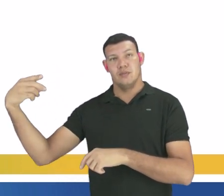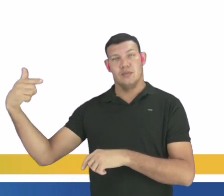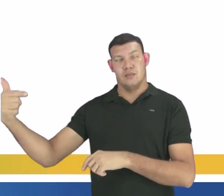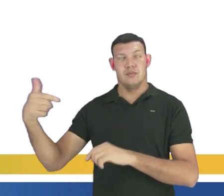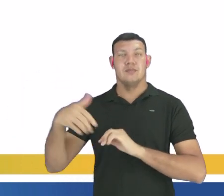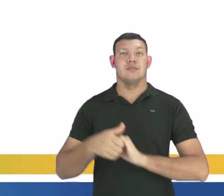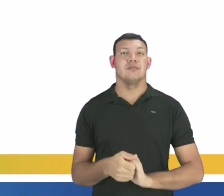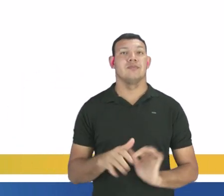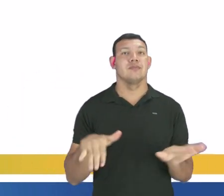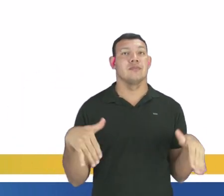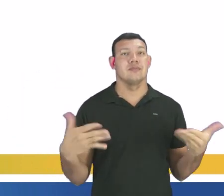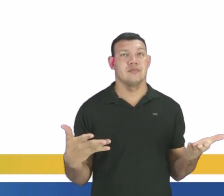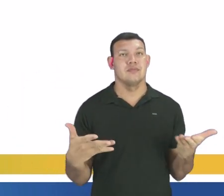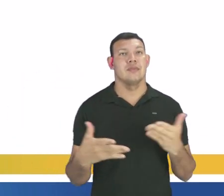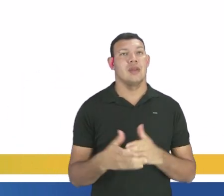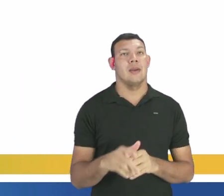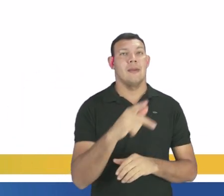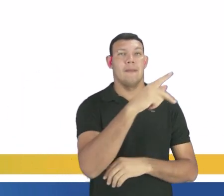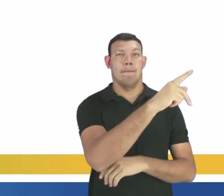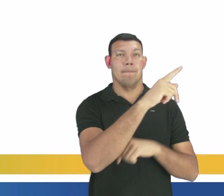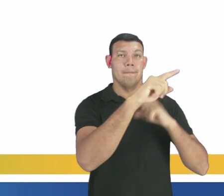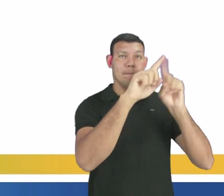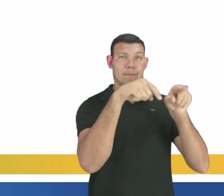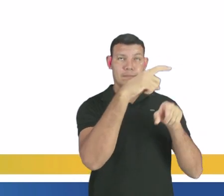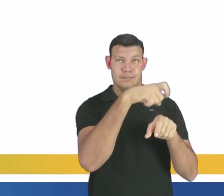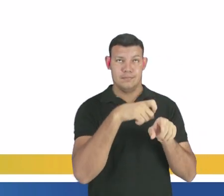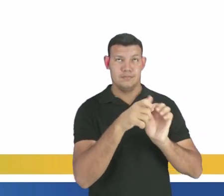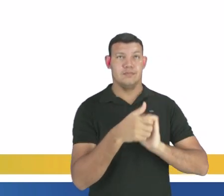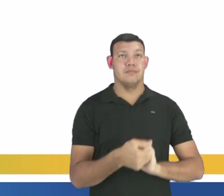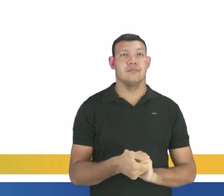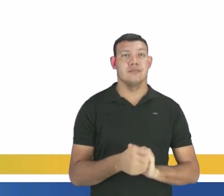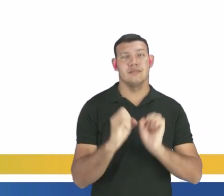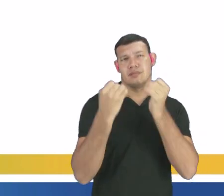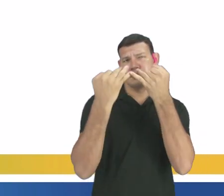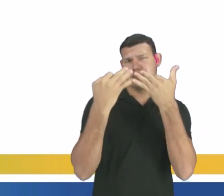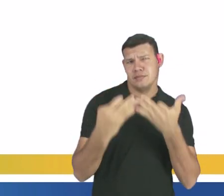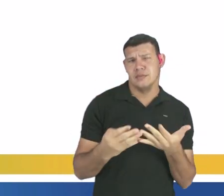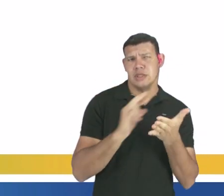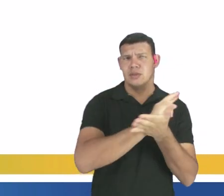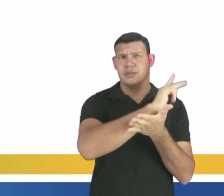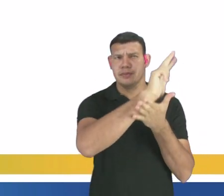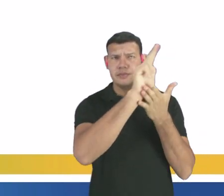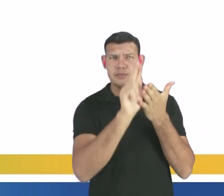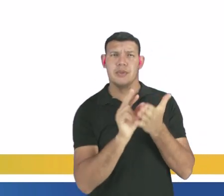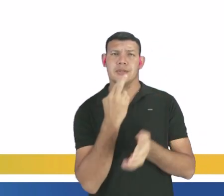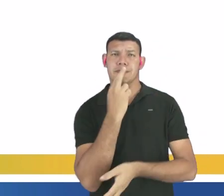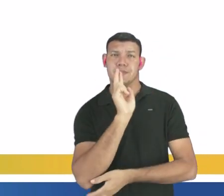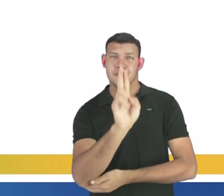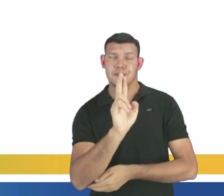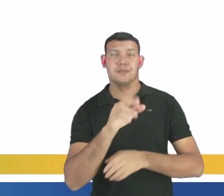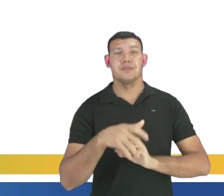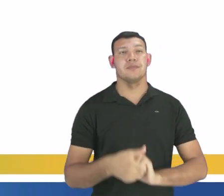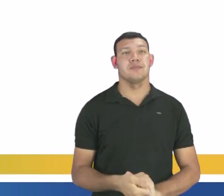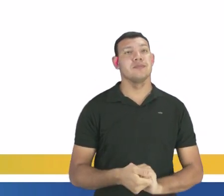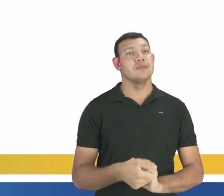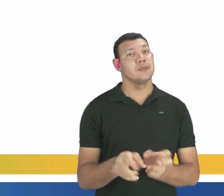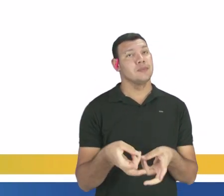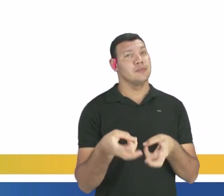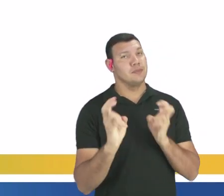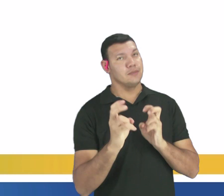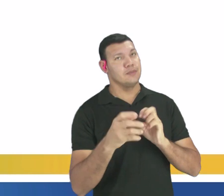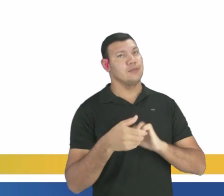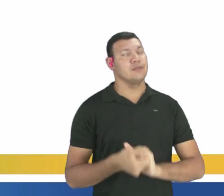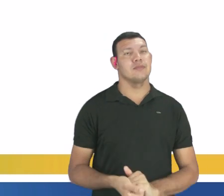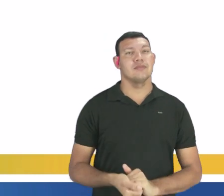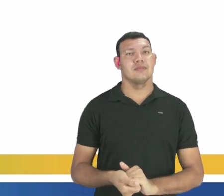Essa p de x, ela nos diz sobre a multiplicidade de raiz. Então, percebam